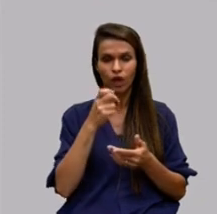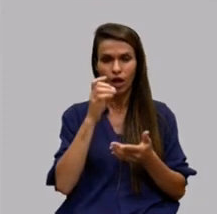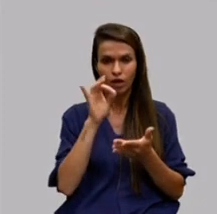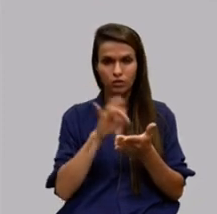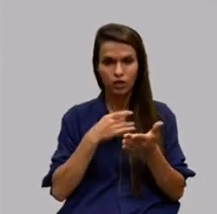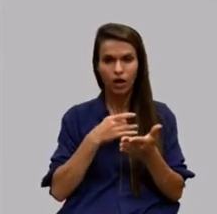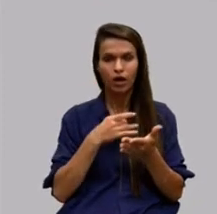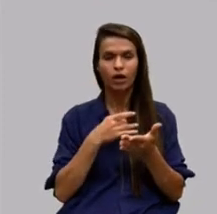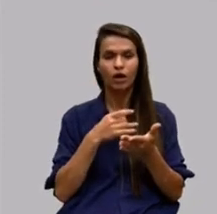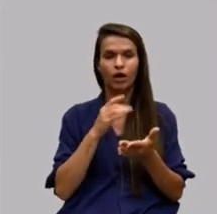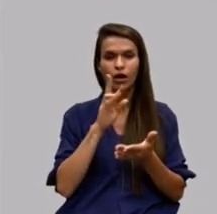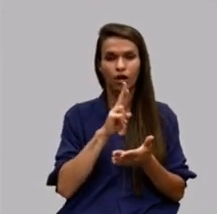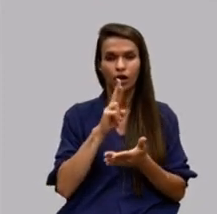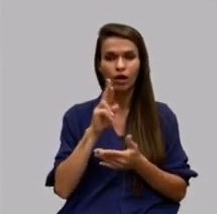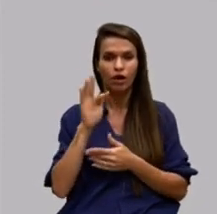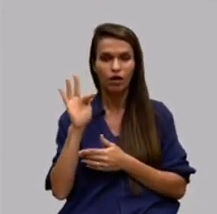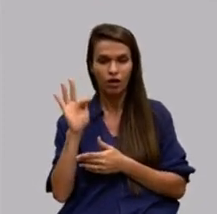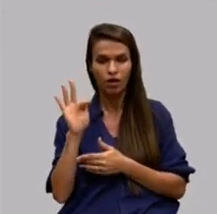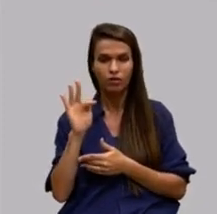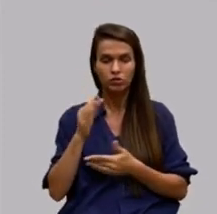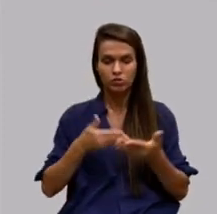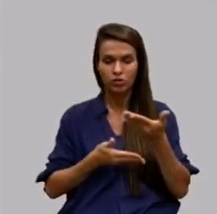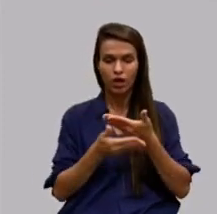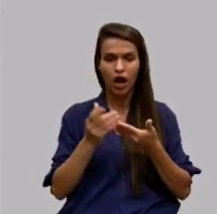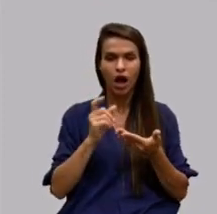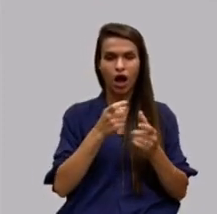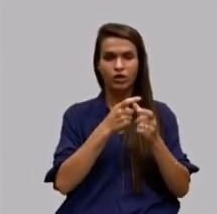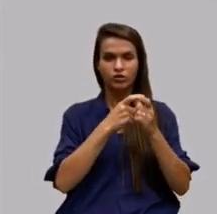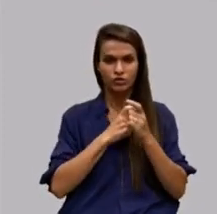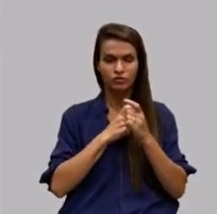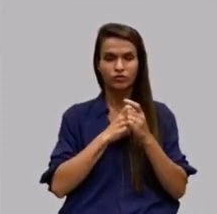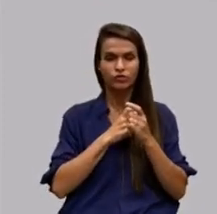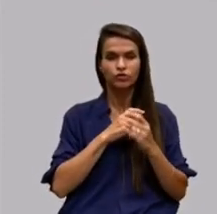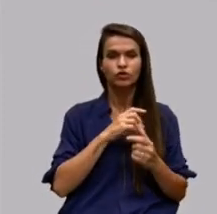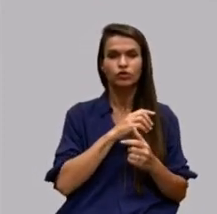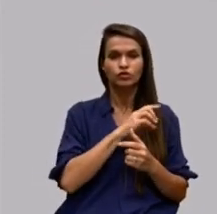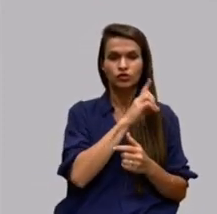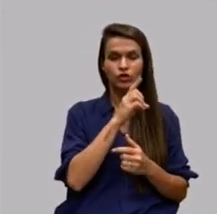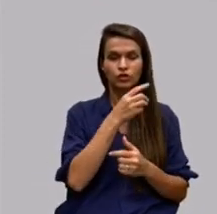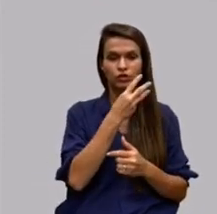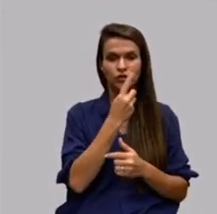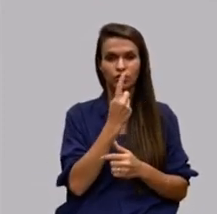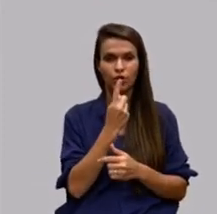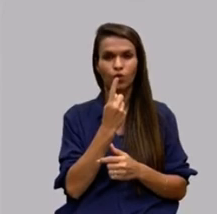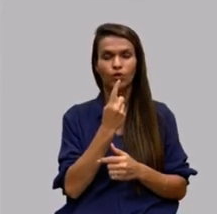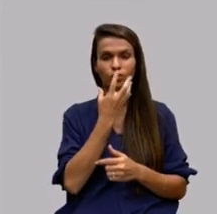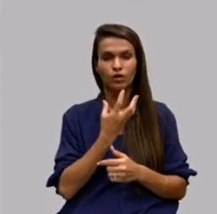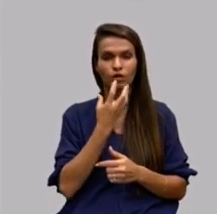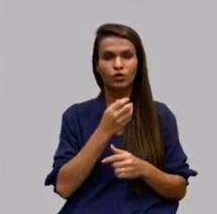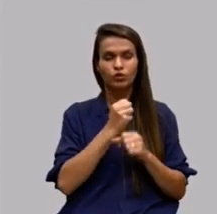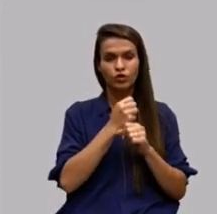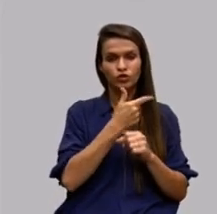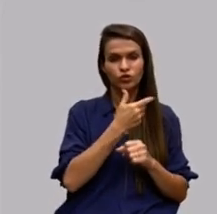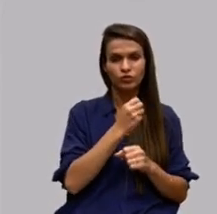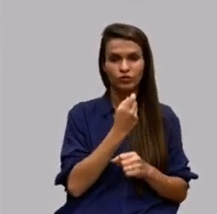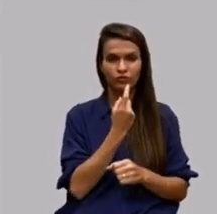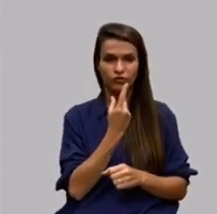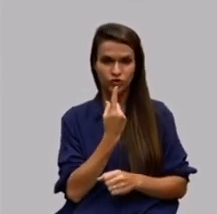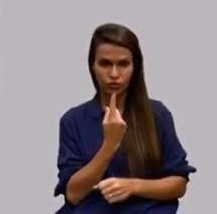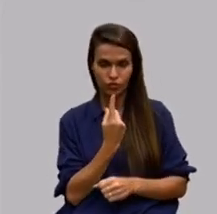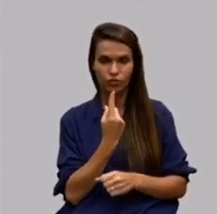de recuperação fiscal e repactuamos a dívida, em 31 de dezembro de 2021, a